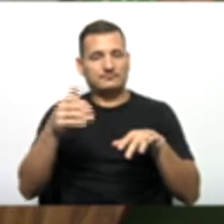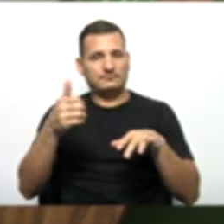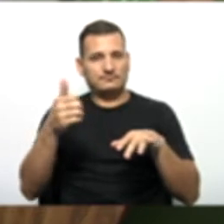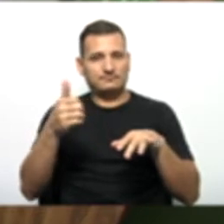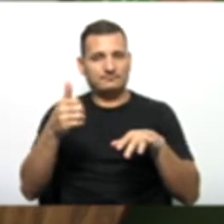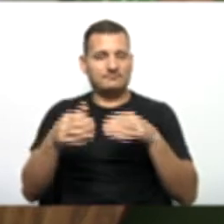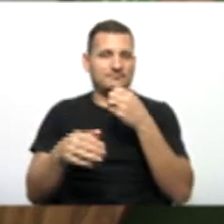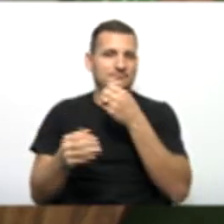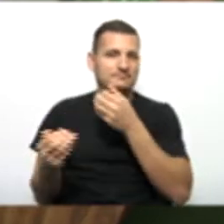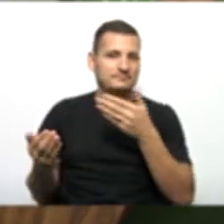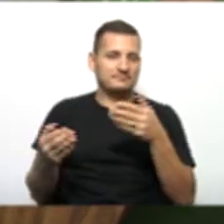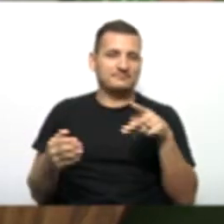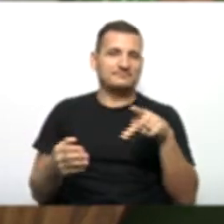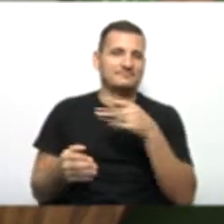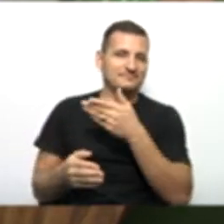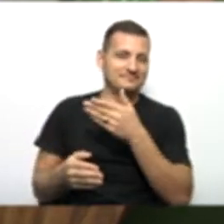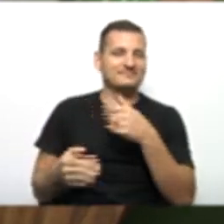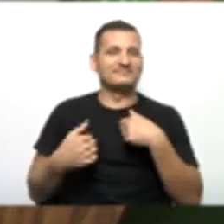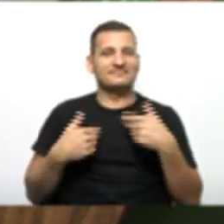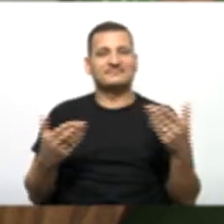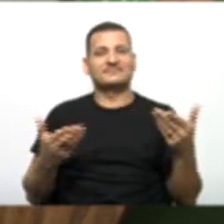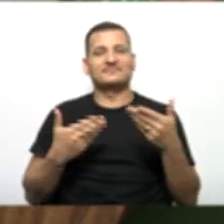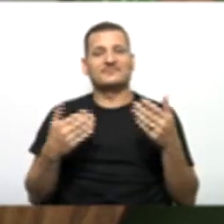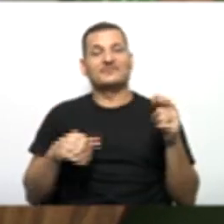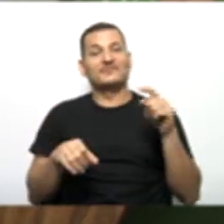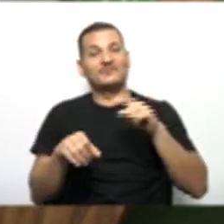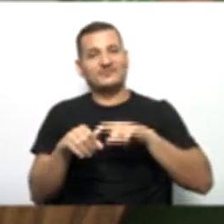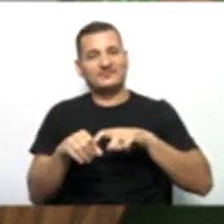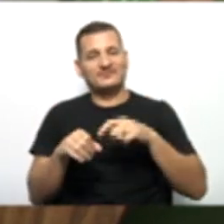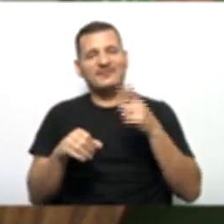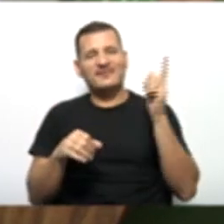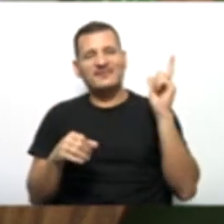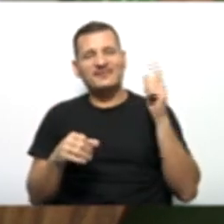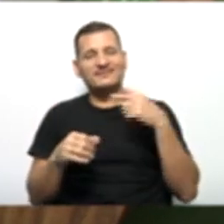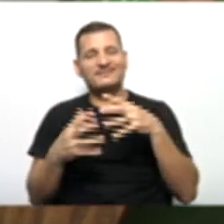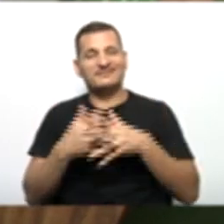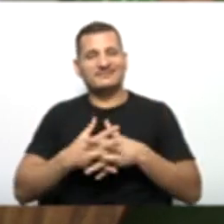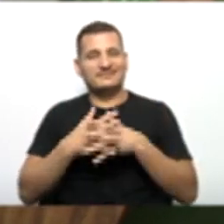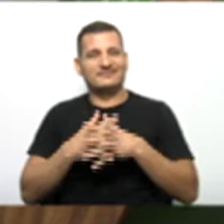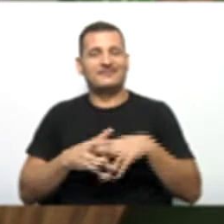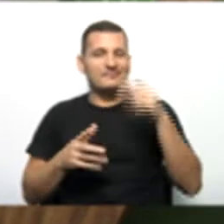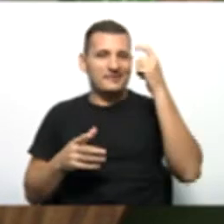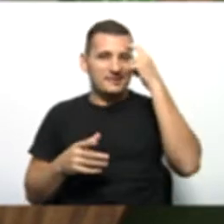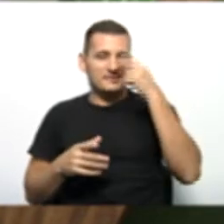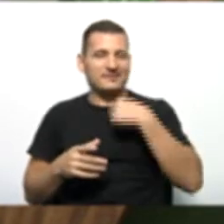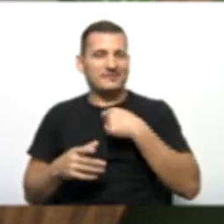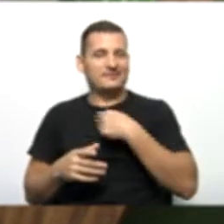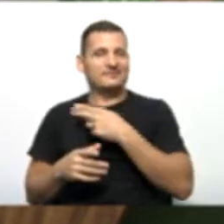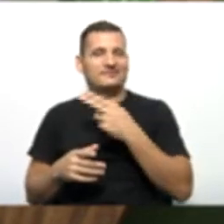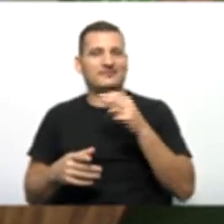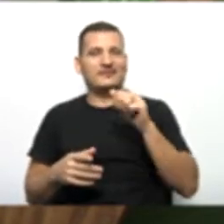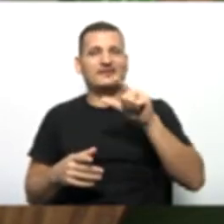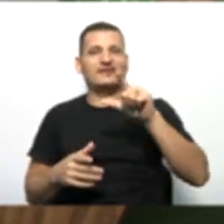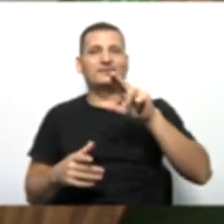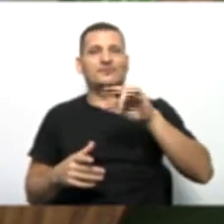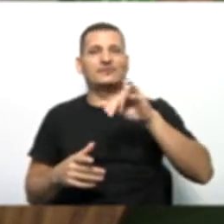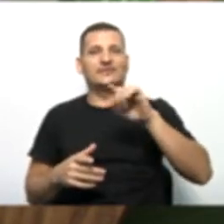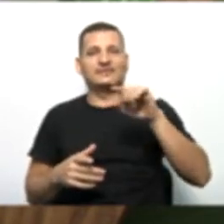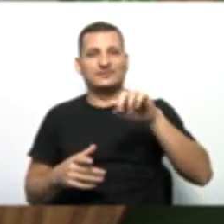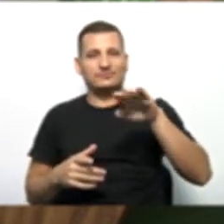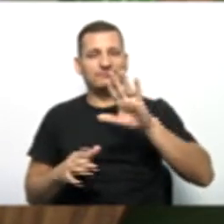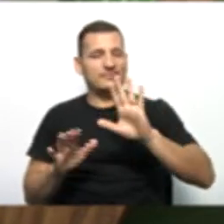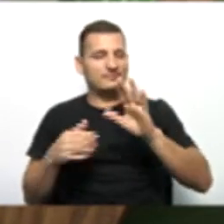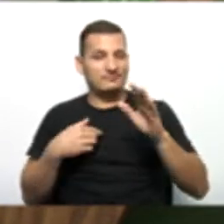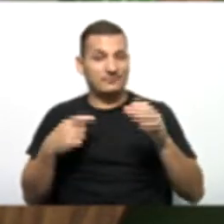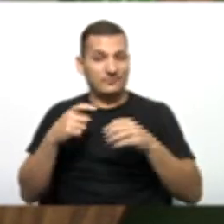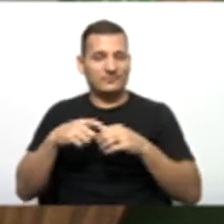volta agora voltei pessoal me confundiram aí com o professor aloísio né mas estou de volta vão acompanhar vocês agora nessa aula e